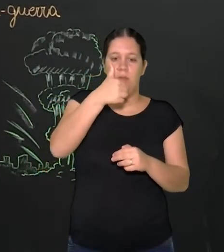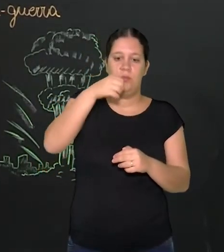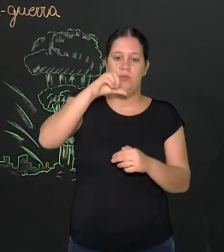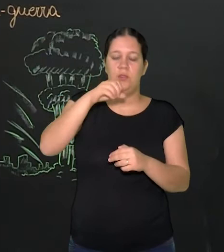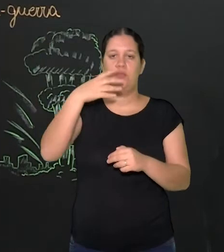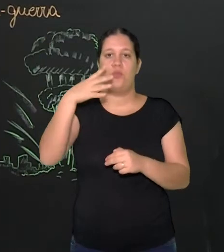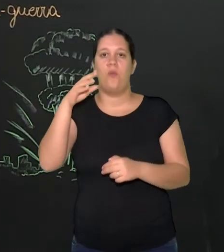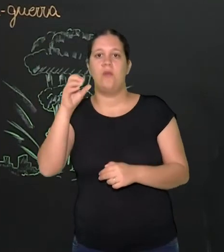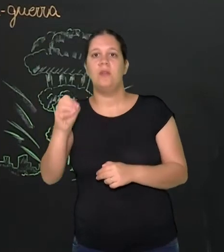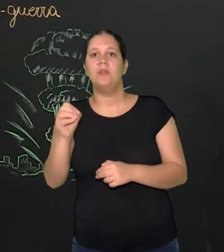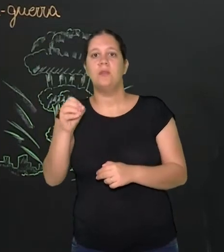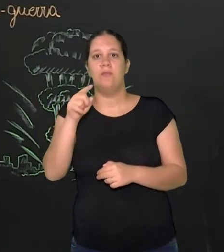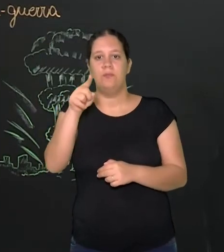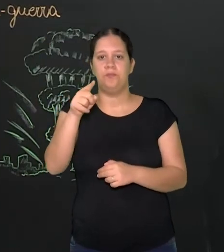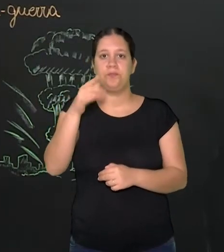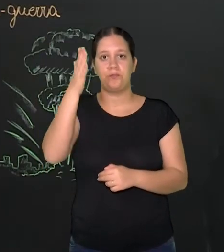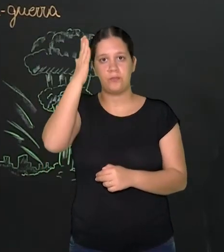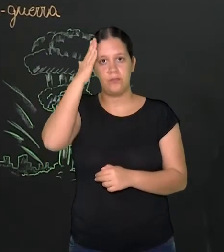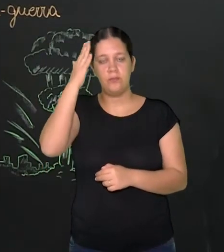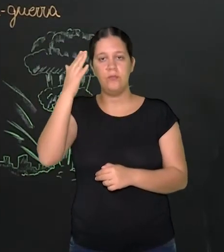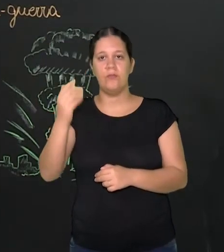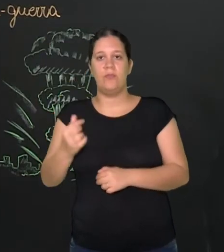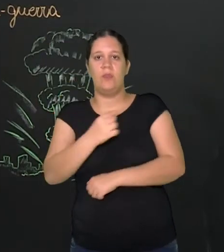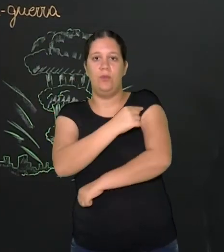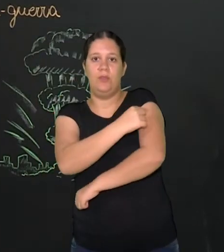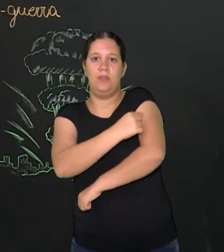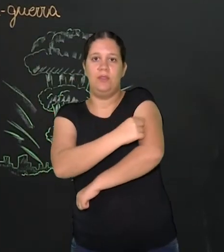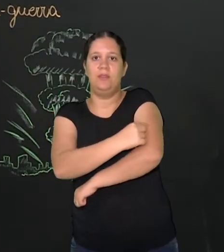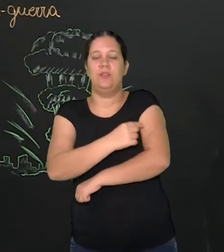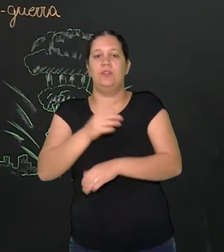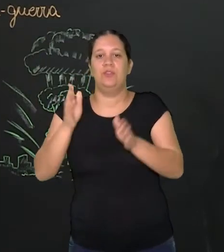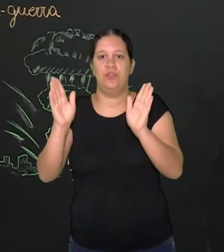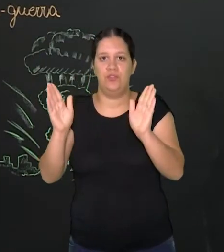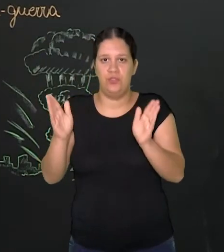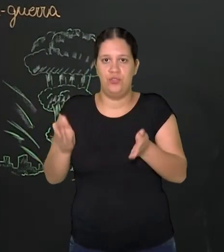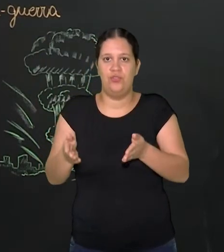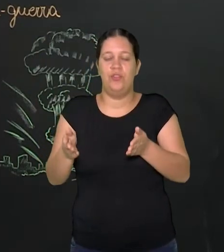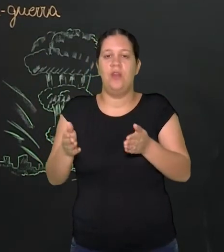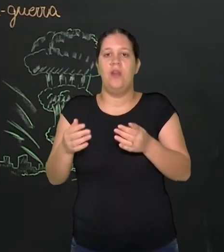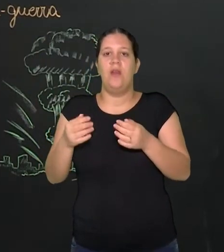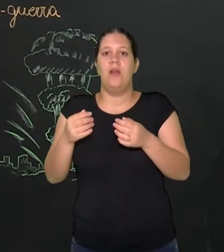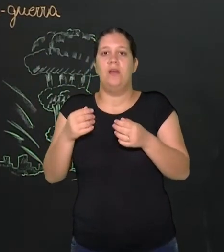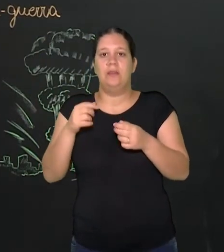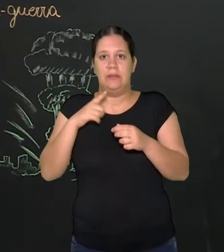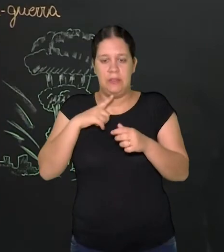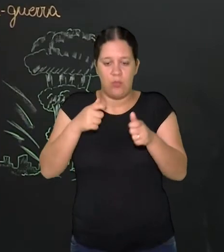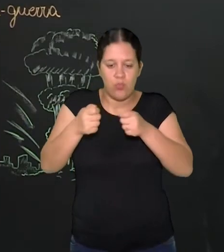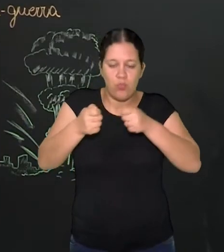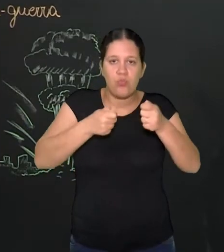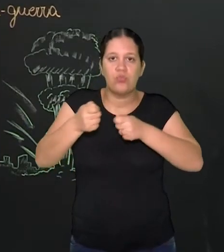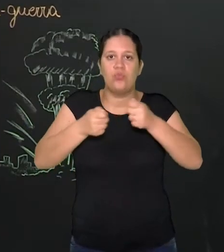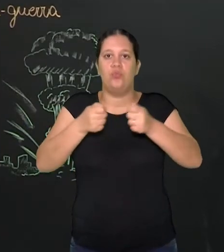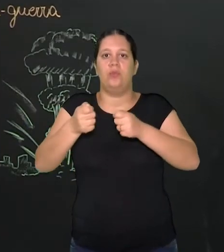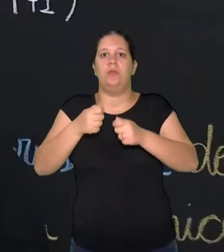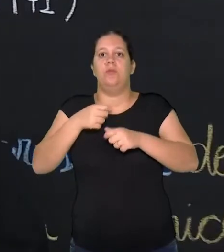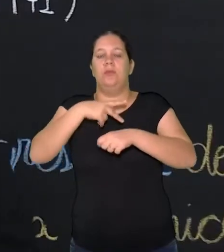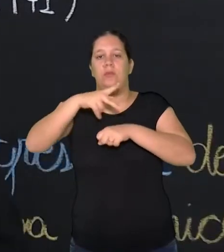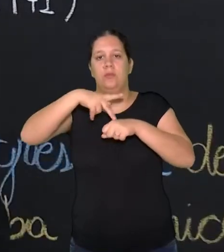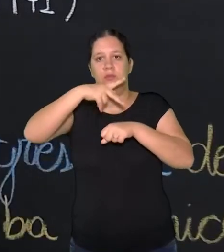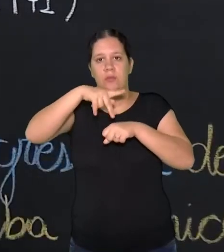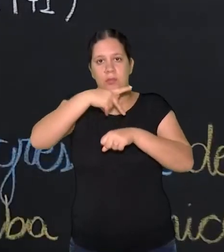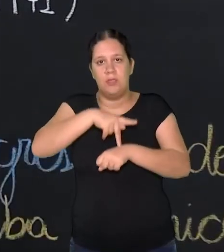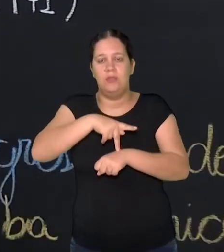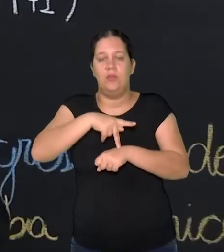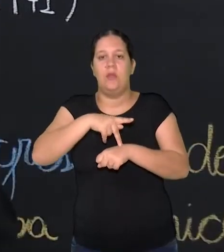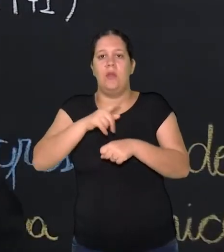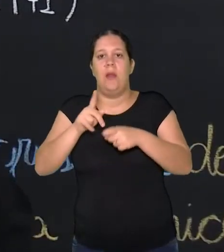Em 1940, só para você ter uma ideia, os nazistas já tinham tomado o controle de Paris, que era a capital da França. A